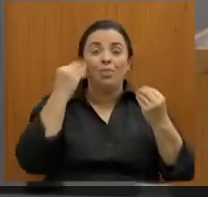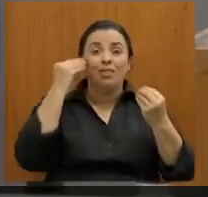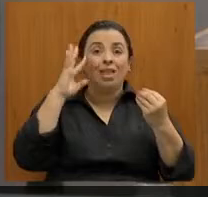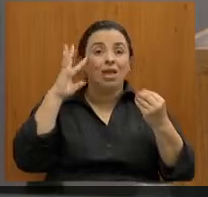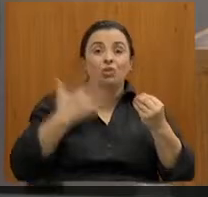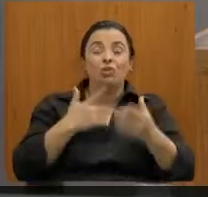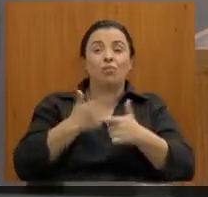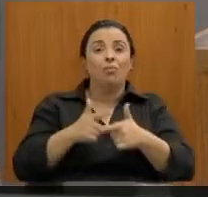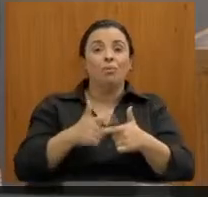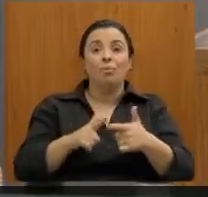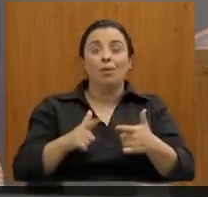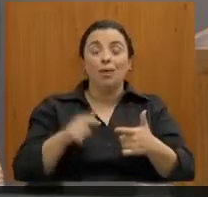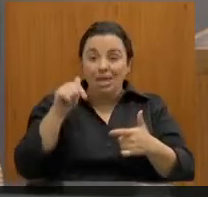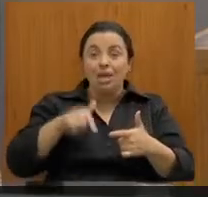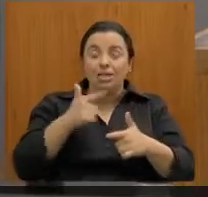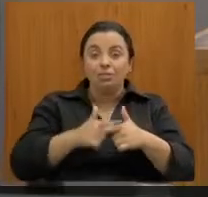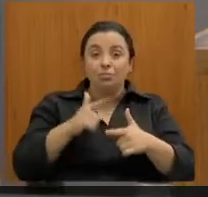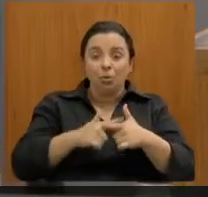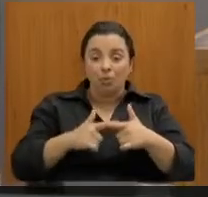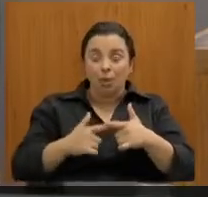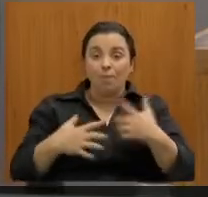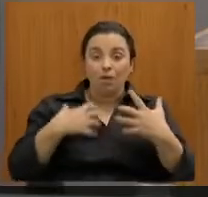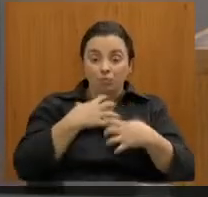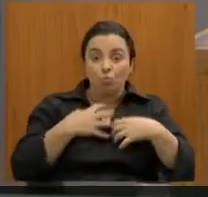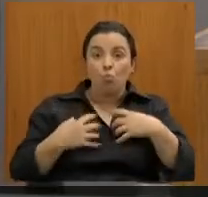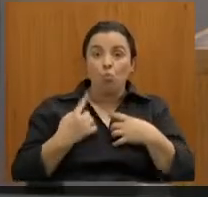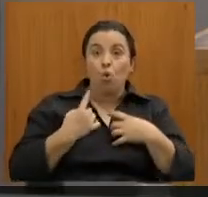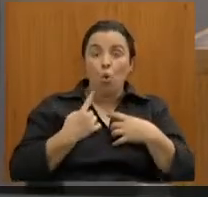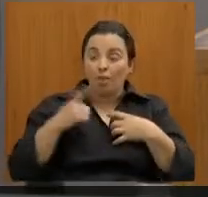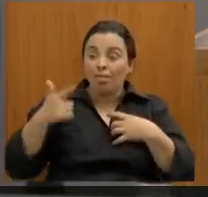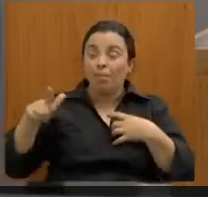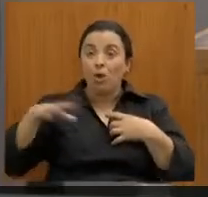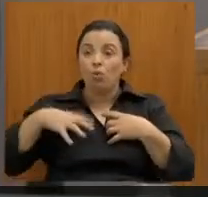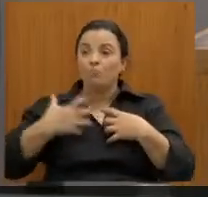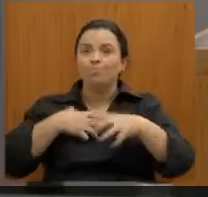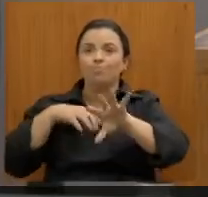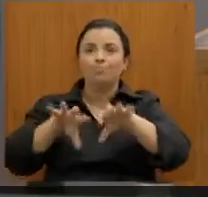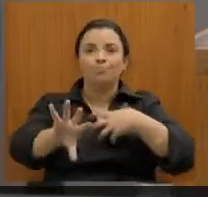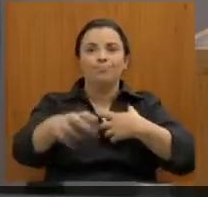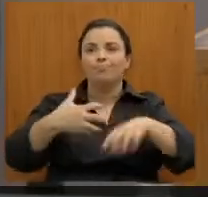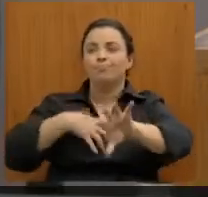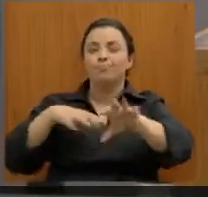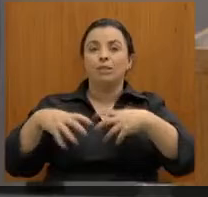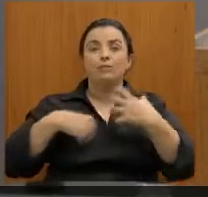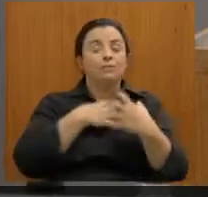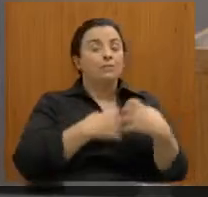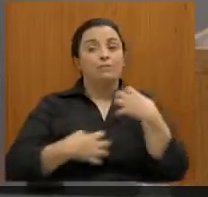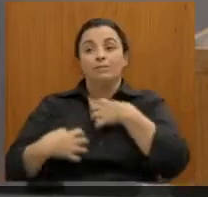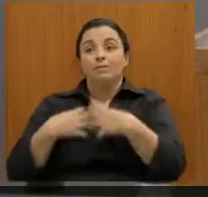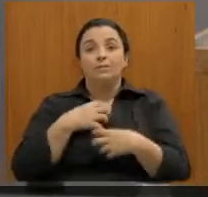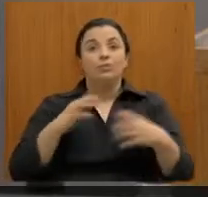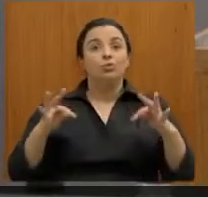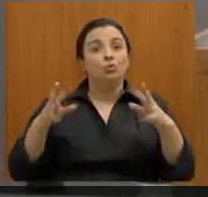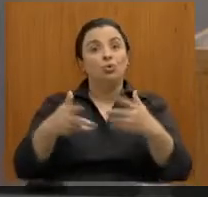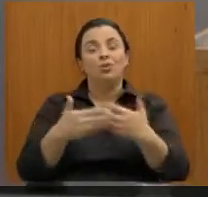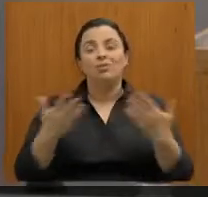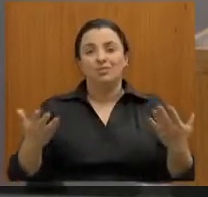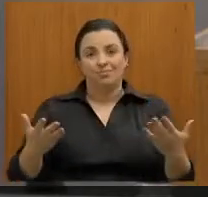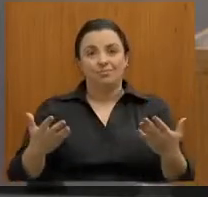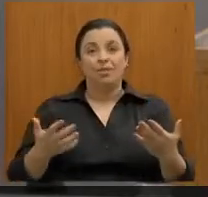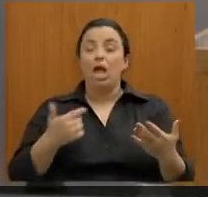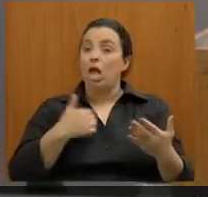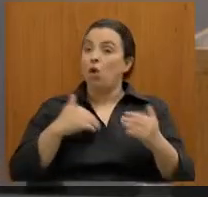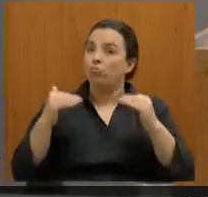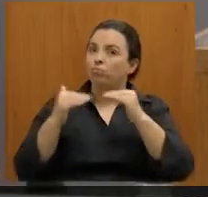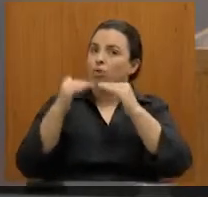porque se a fingir uma mulher a fimde a cada uma de nós eu concordo com a desembargadora